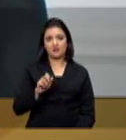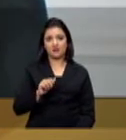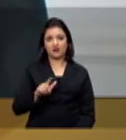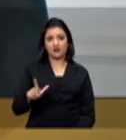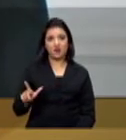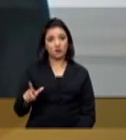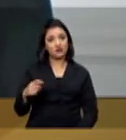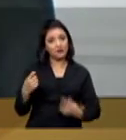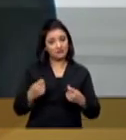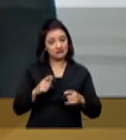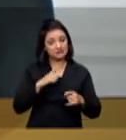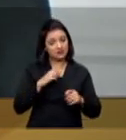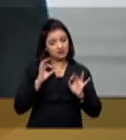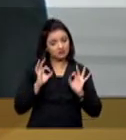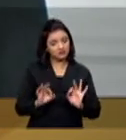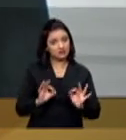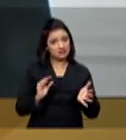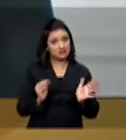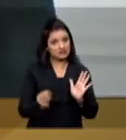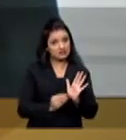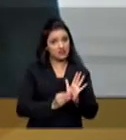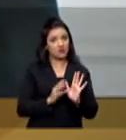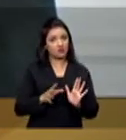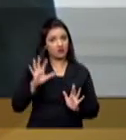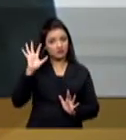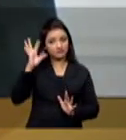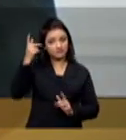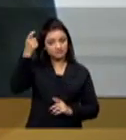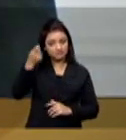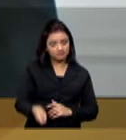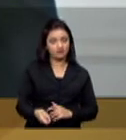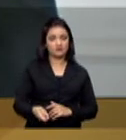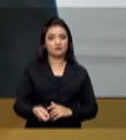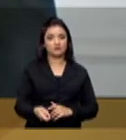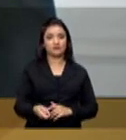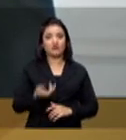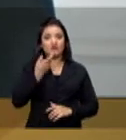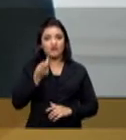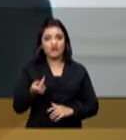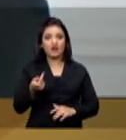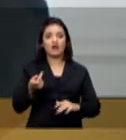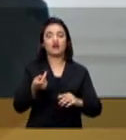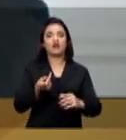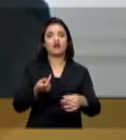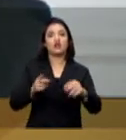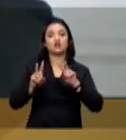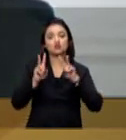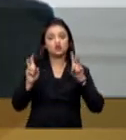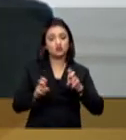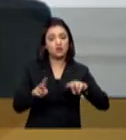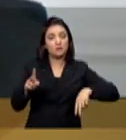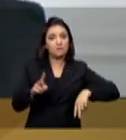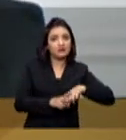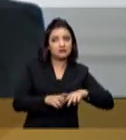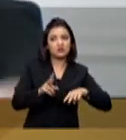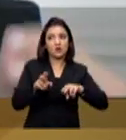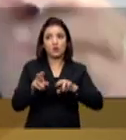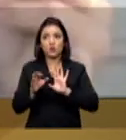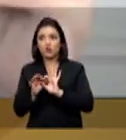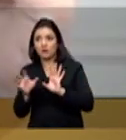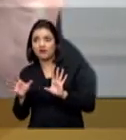previsível, que é o sancionatório, aquele que sanciona a liberdade de ir e vir, a liberdade individual.